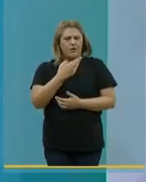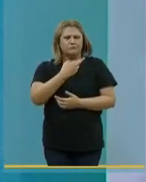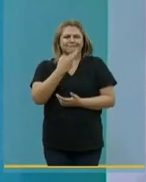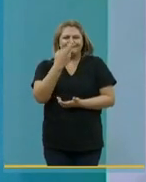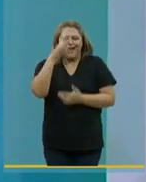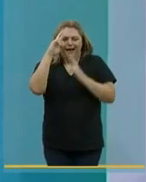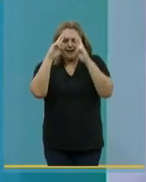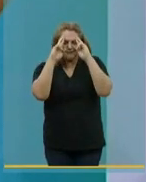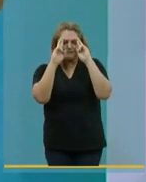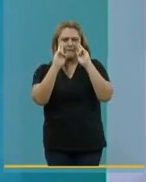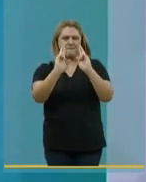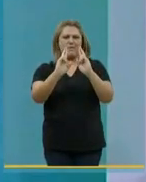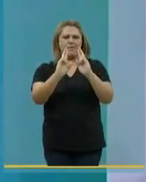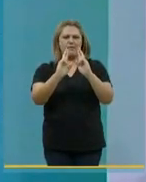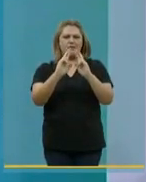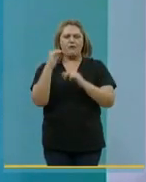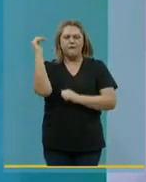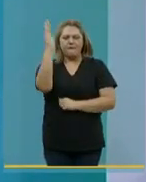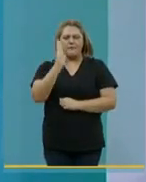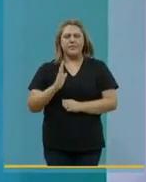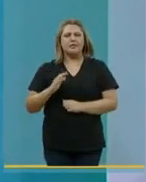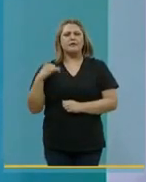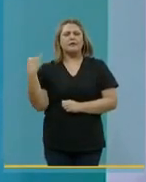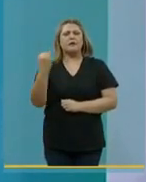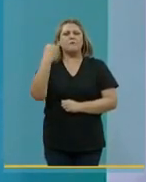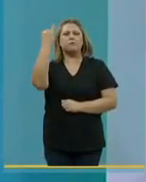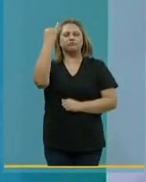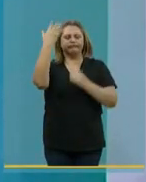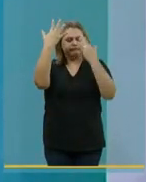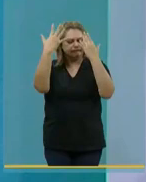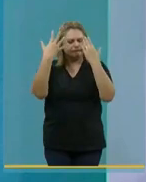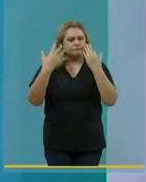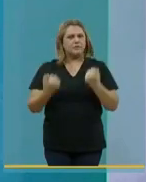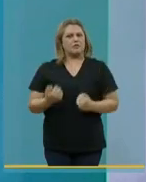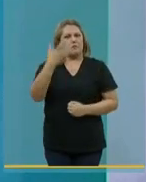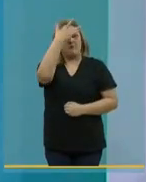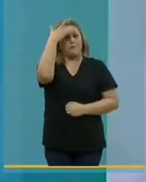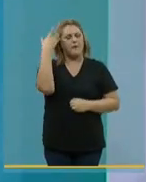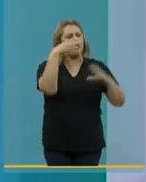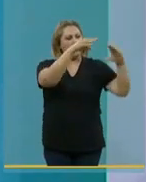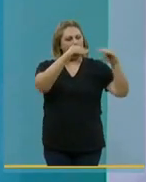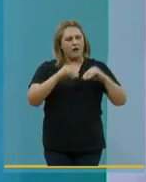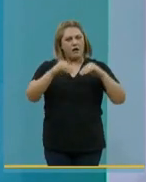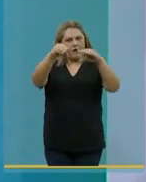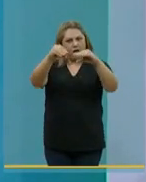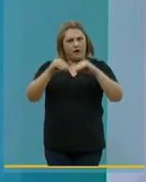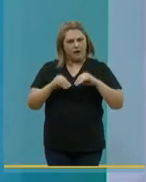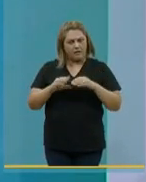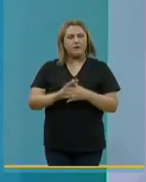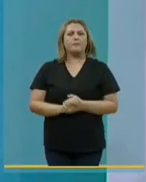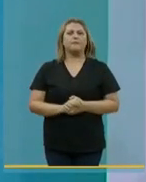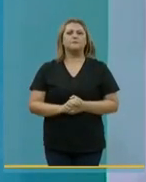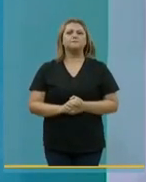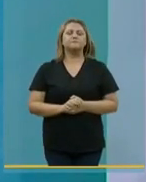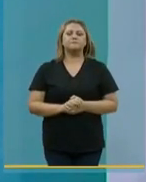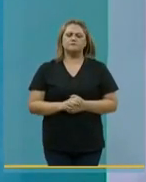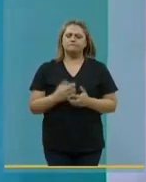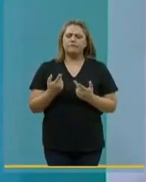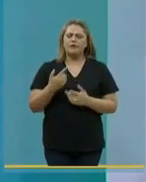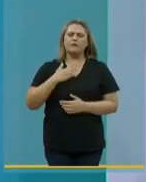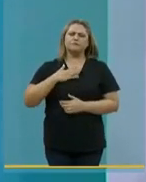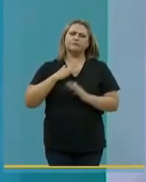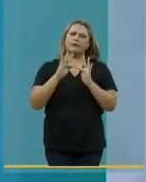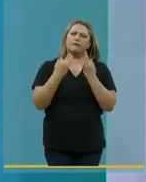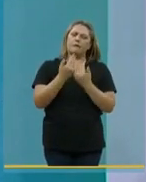acolhimento aos imigrantes porque a minha família depende desse acolhimento para sobreviver vê saída do livro nós